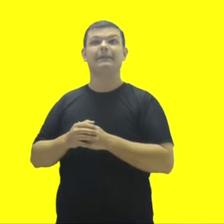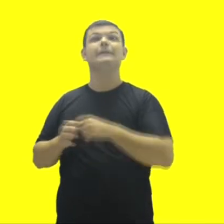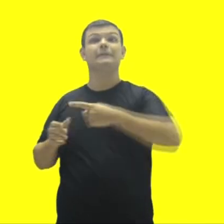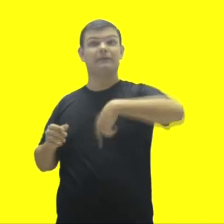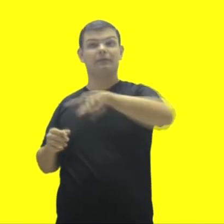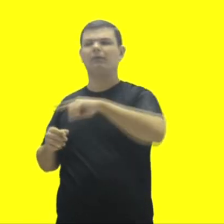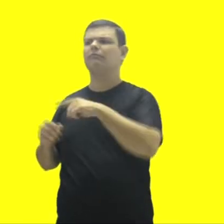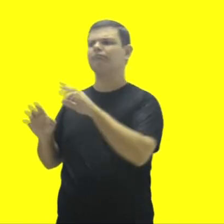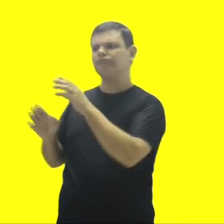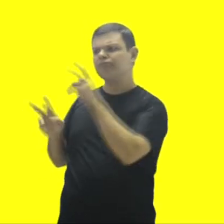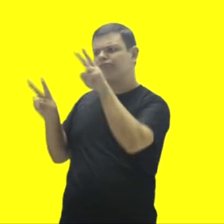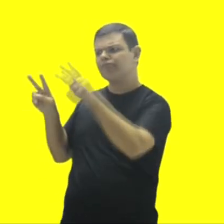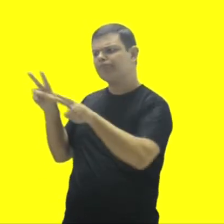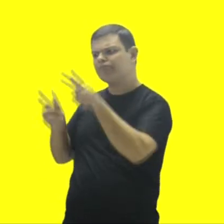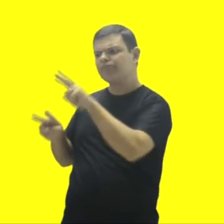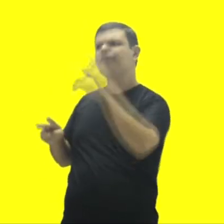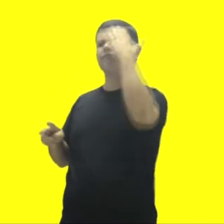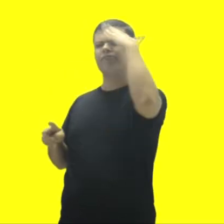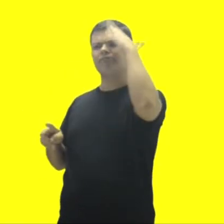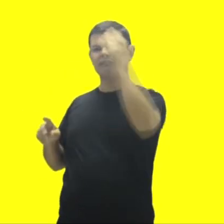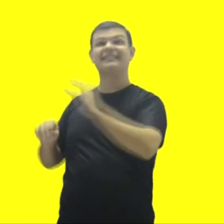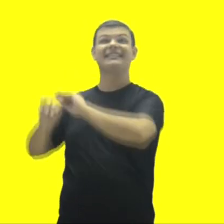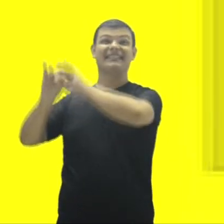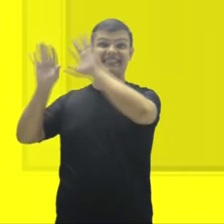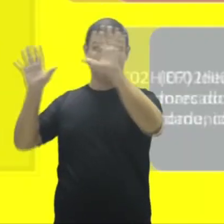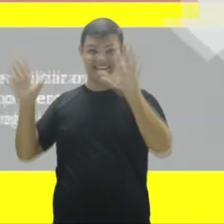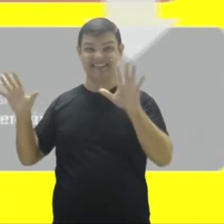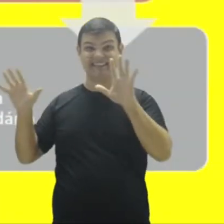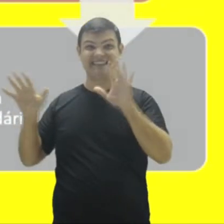faremos a interpretação da história.